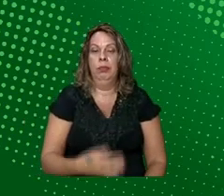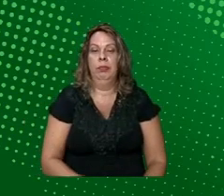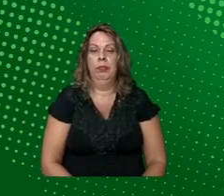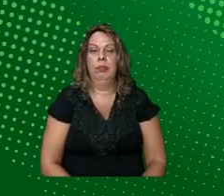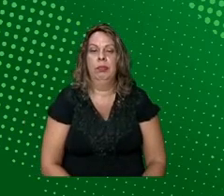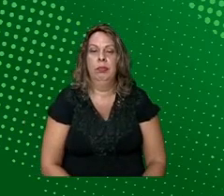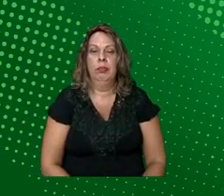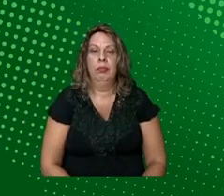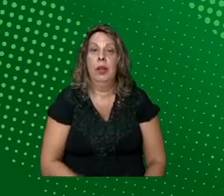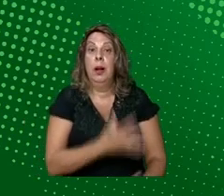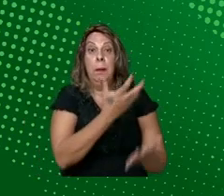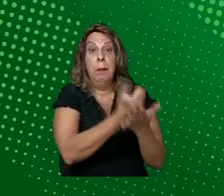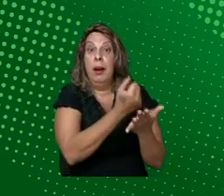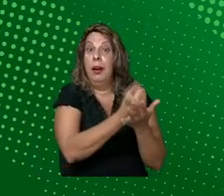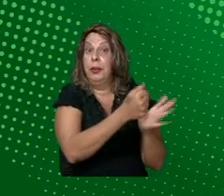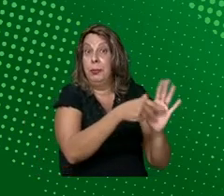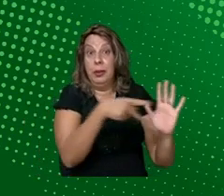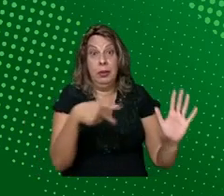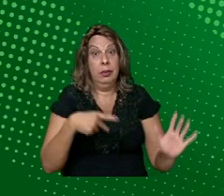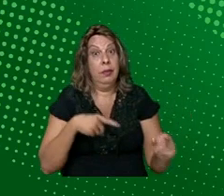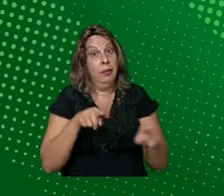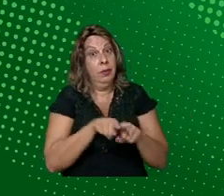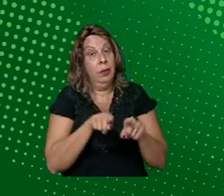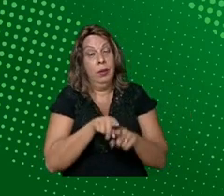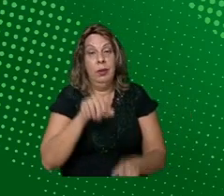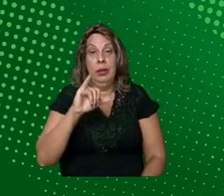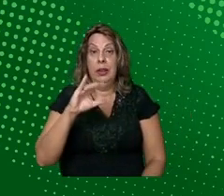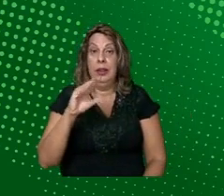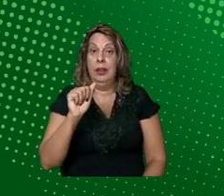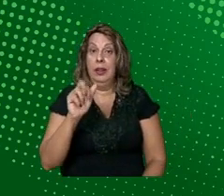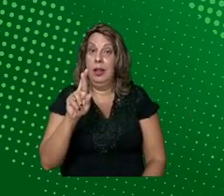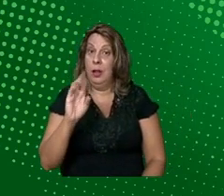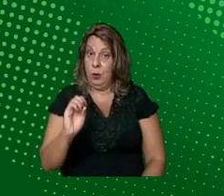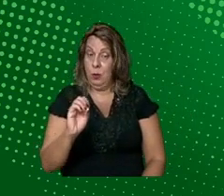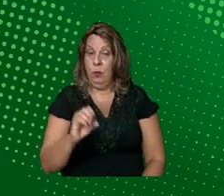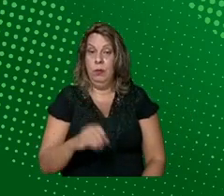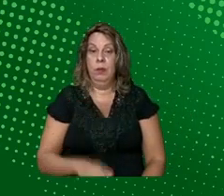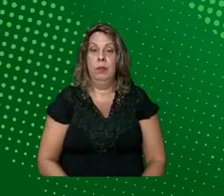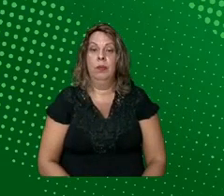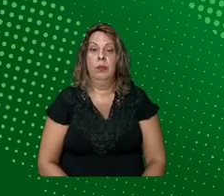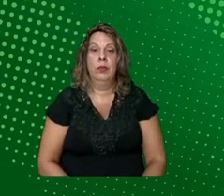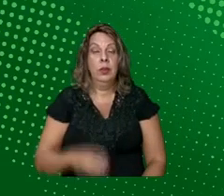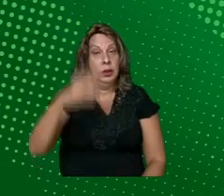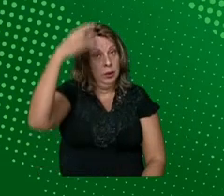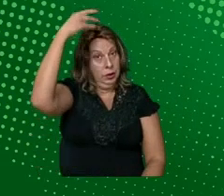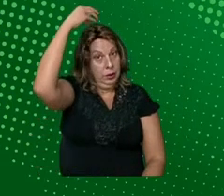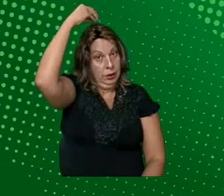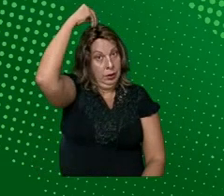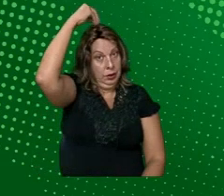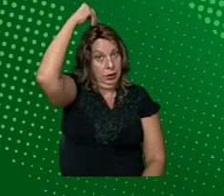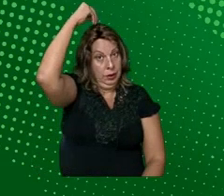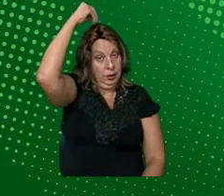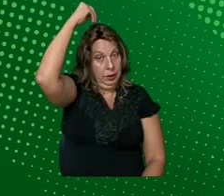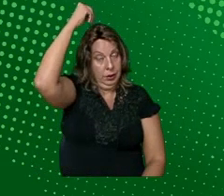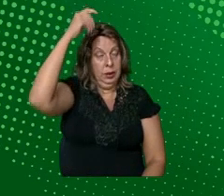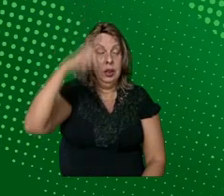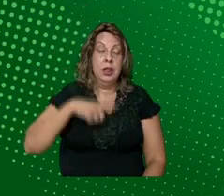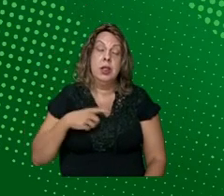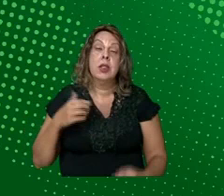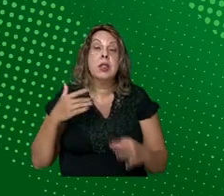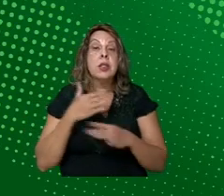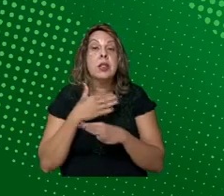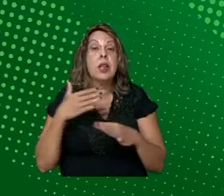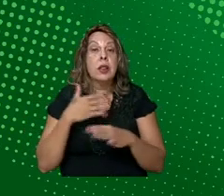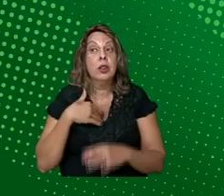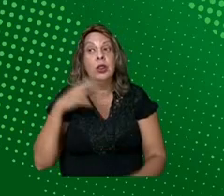306814, vai baixando o aplicativo, faça como o Ícaro Lennon dos Santos, ele é de São Cristóvão, nossa cidade histórica, bairro